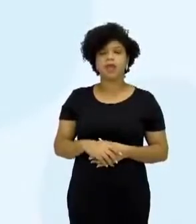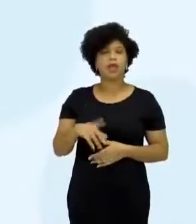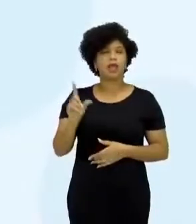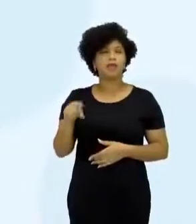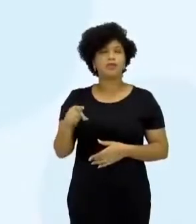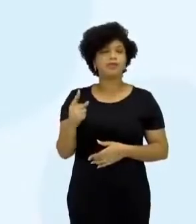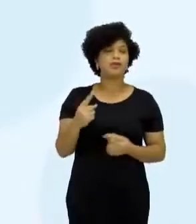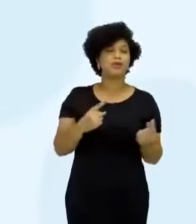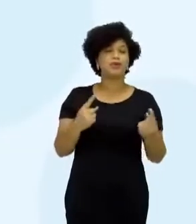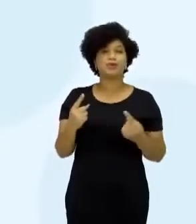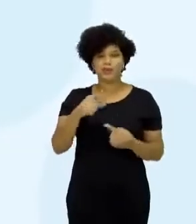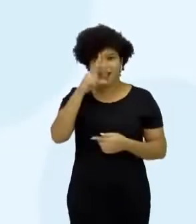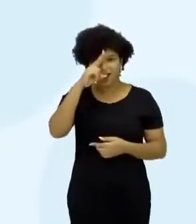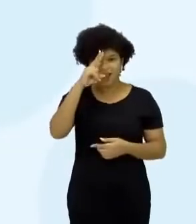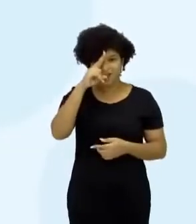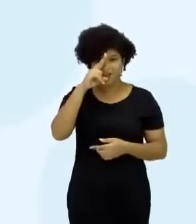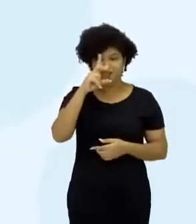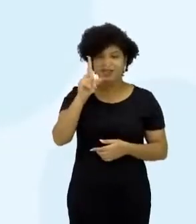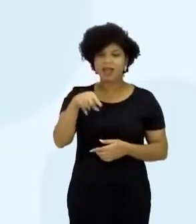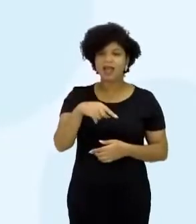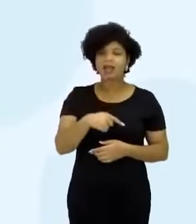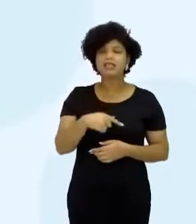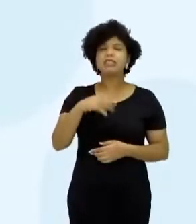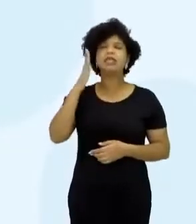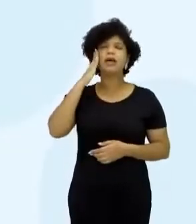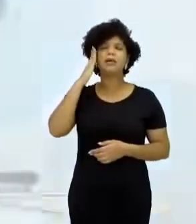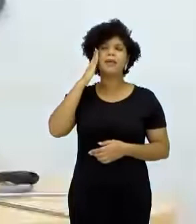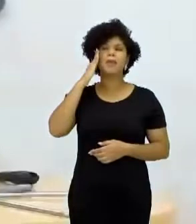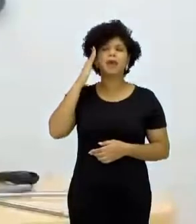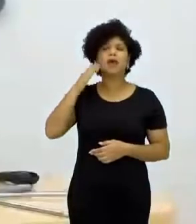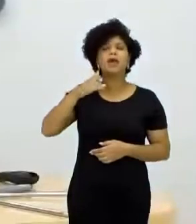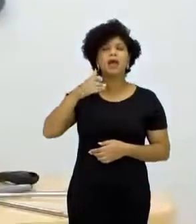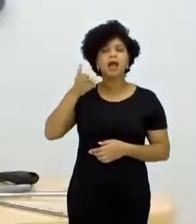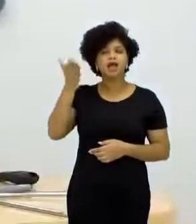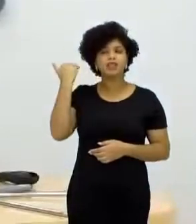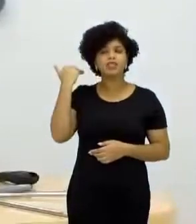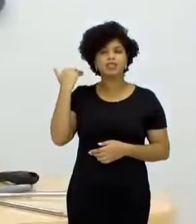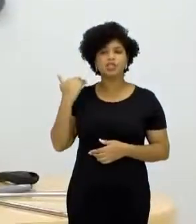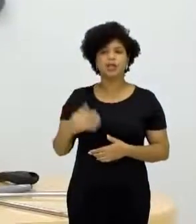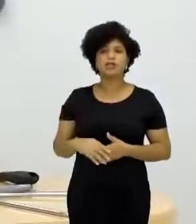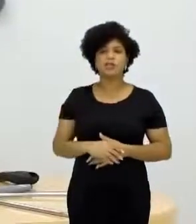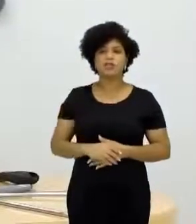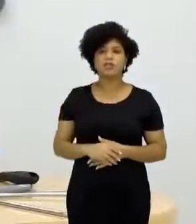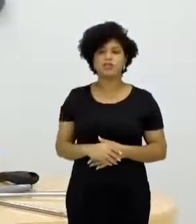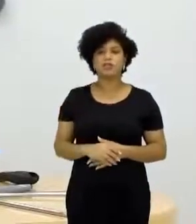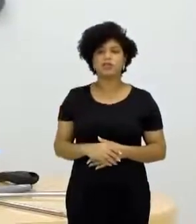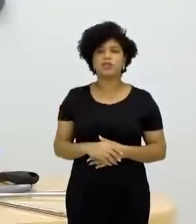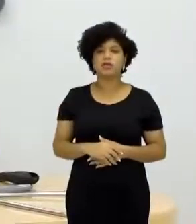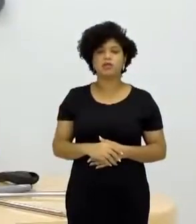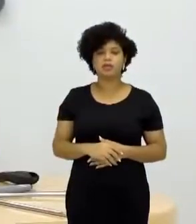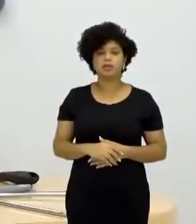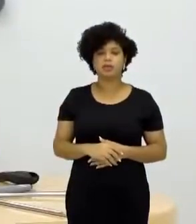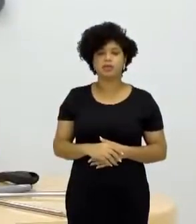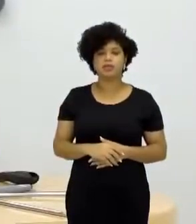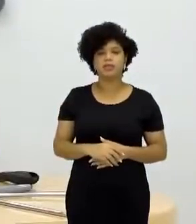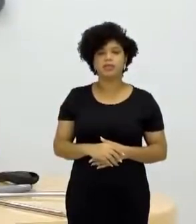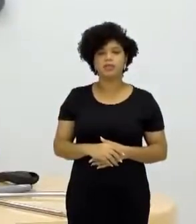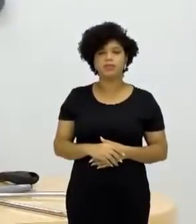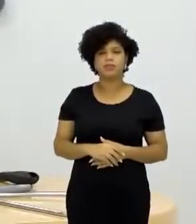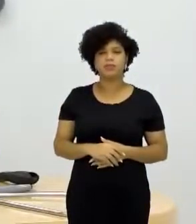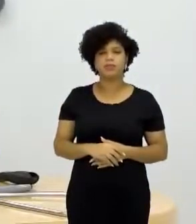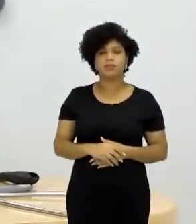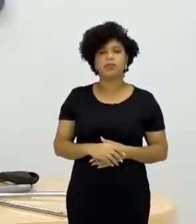que é realidade, pessoal? Lembra? Previsão, pessoal. Isso aí é mito. Não tem como, pessoal. Hoje, dificilmente você